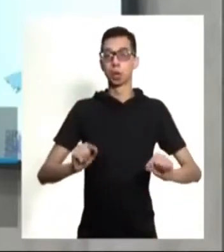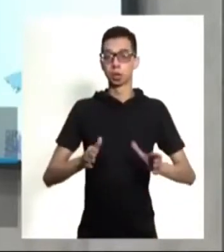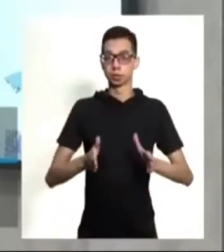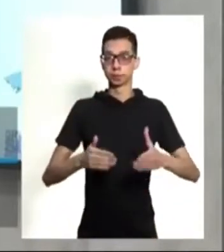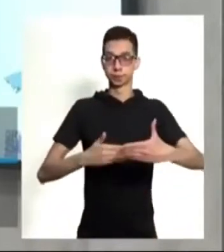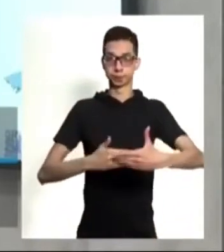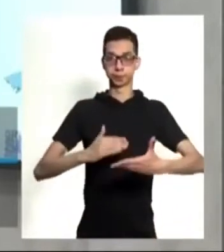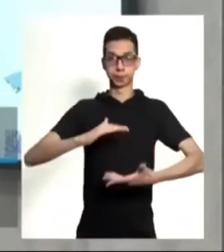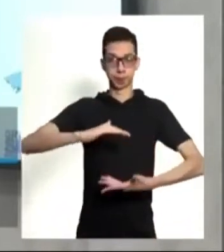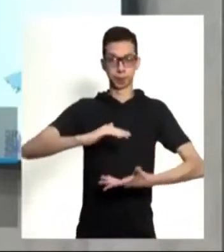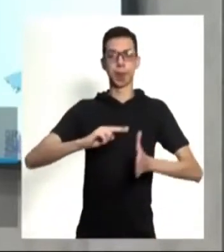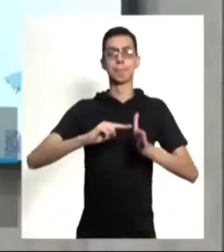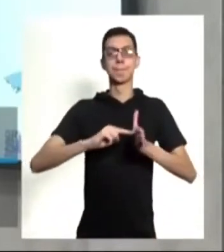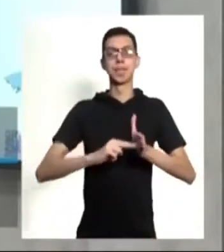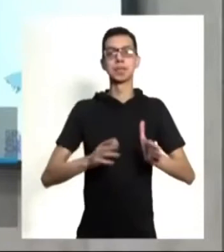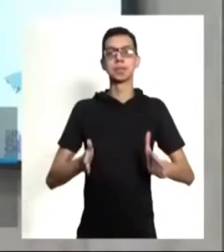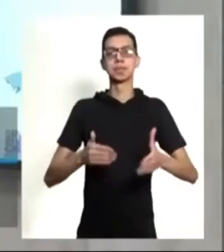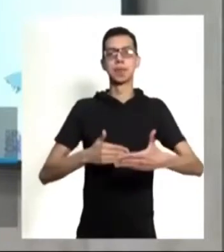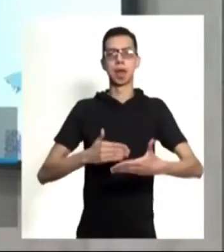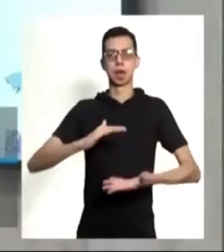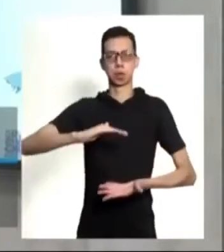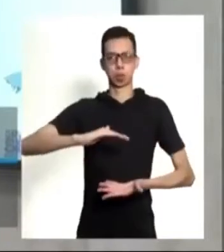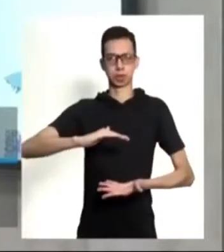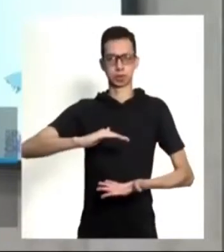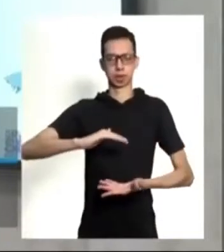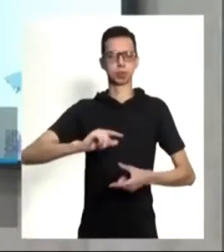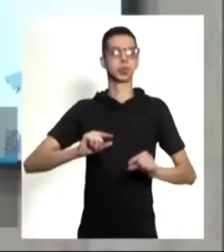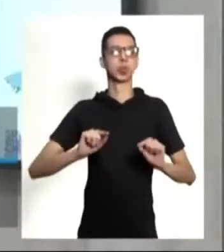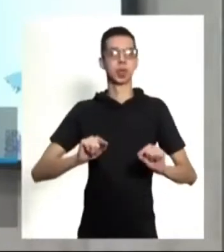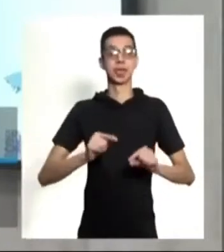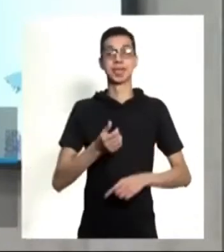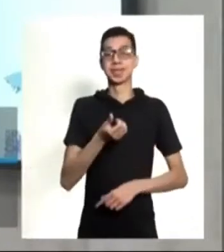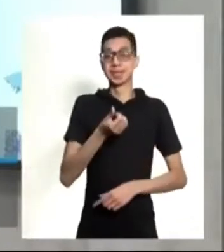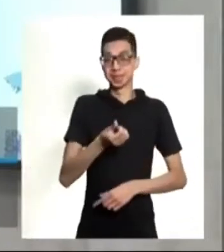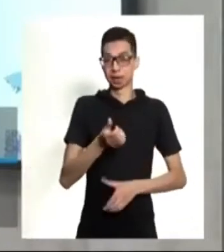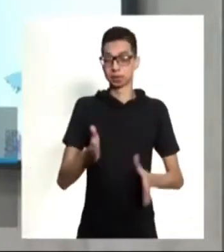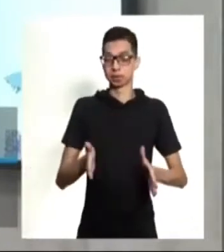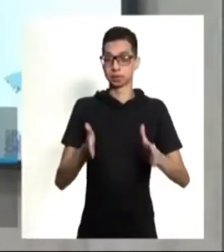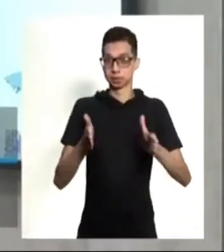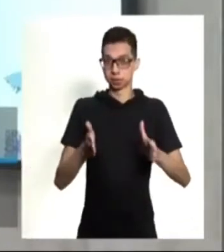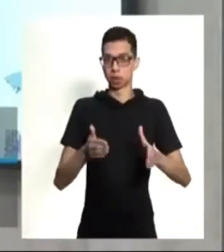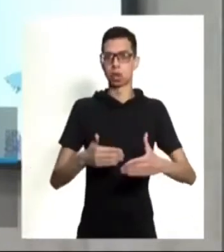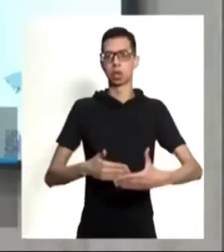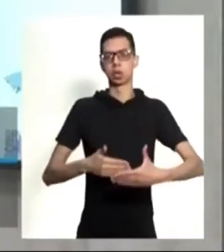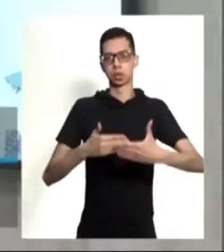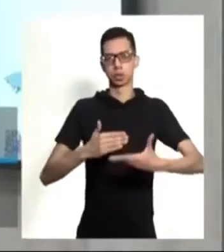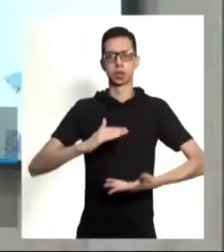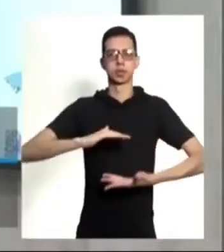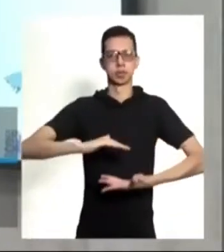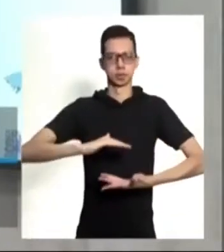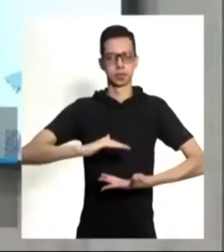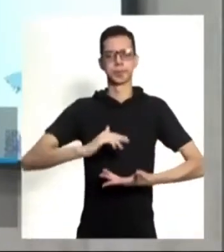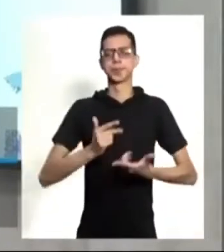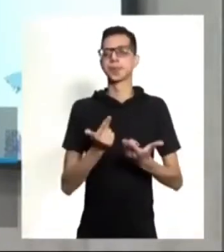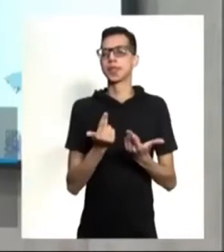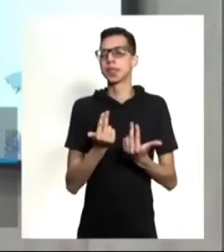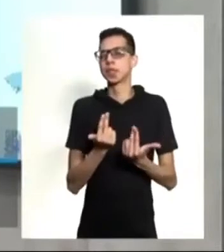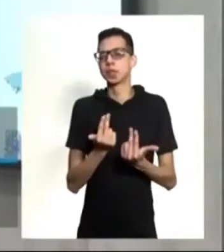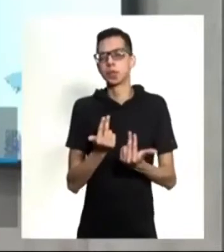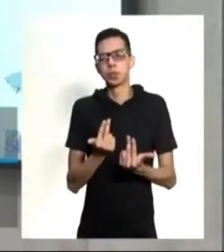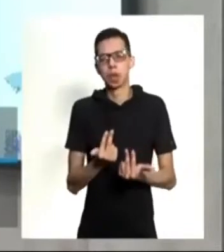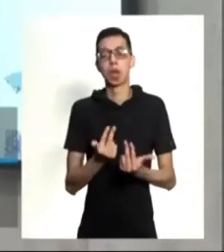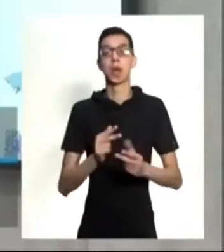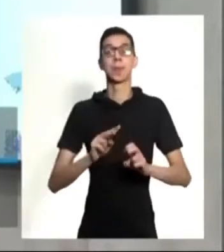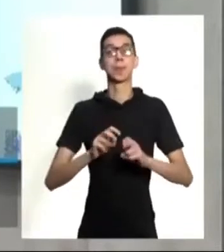prisma quadrado em que as 6 faces são todas quadradas, idênticas e por